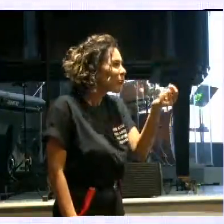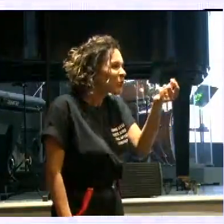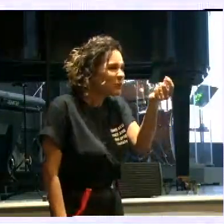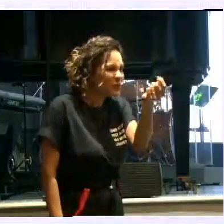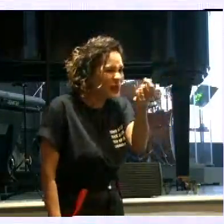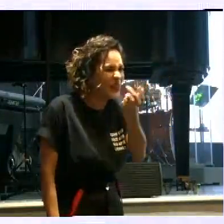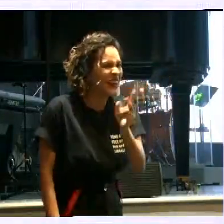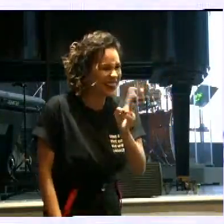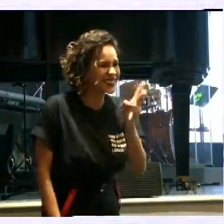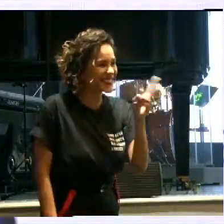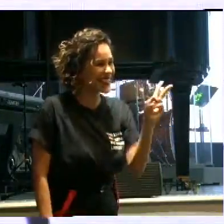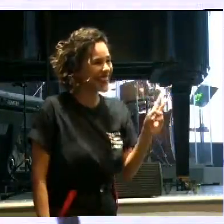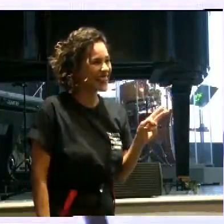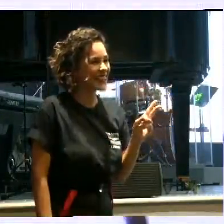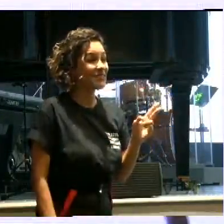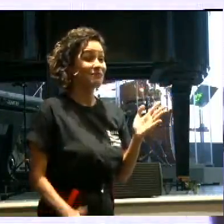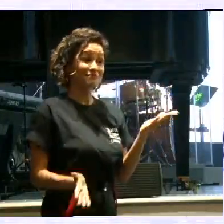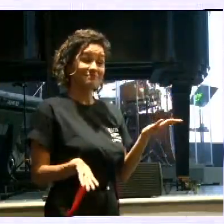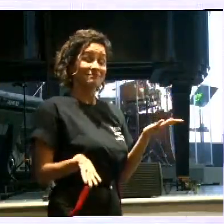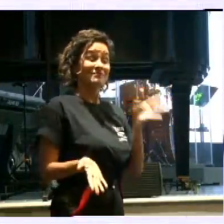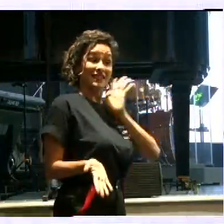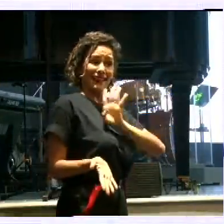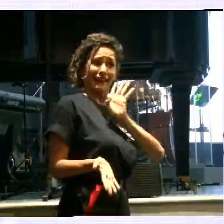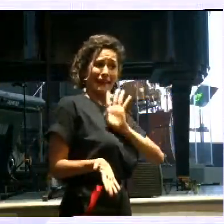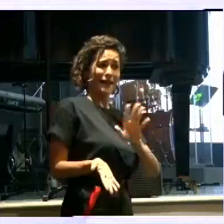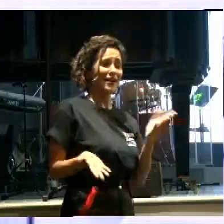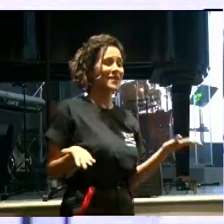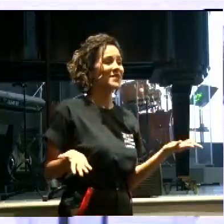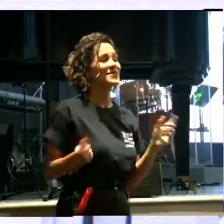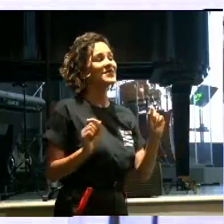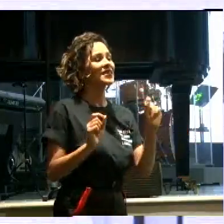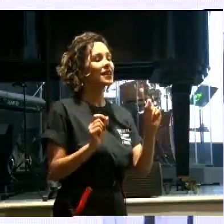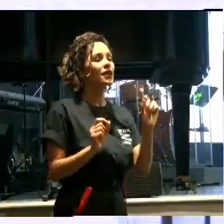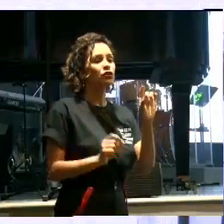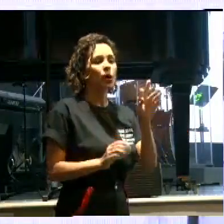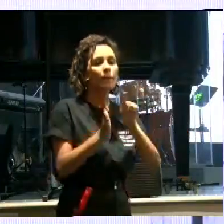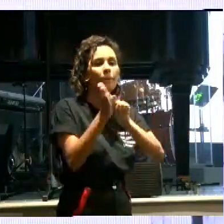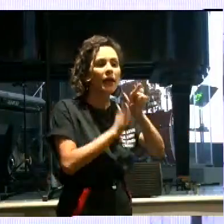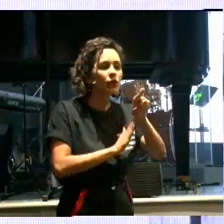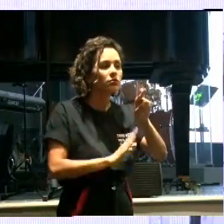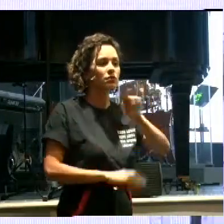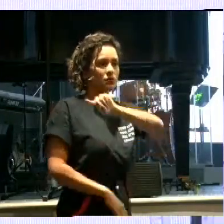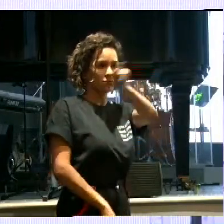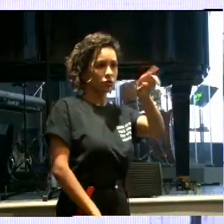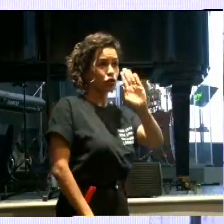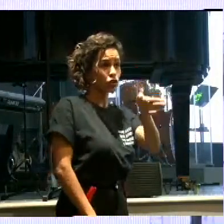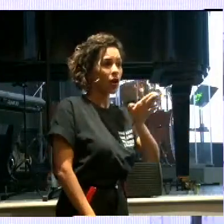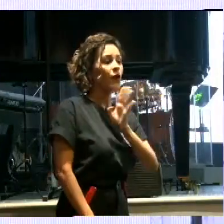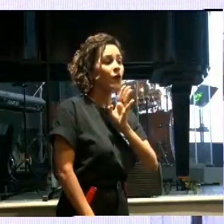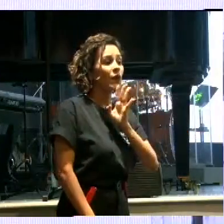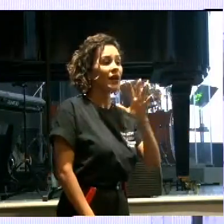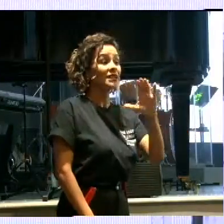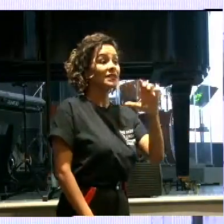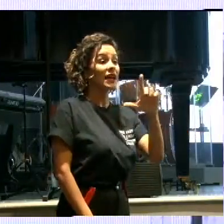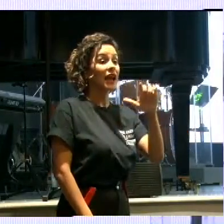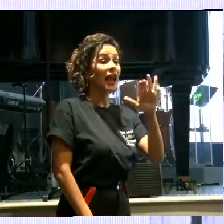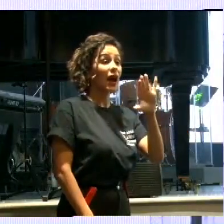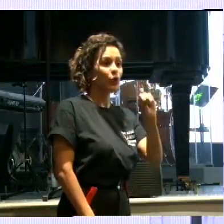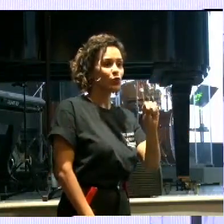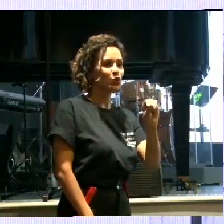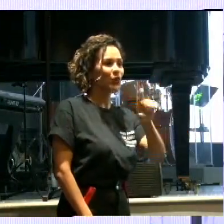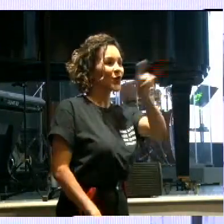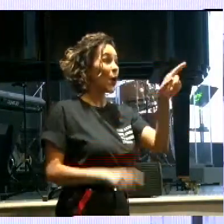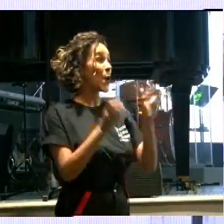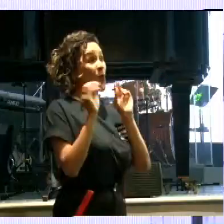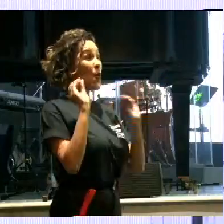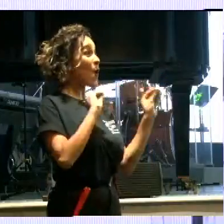Pouquíssimas pessoas, e olha como é que é fantástico. Eu só perguntei quem conhece Cláudio Duarte, e